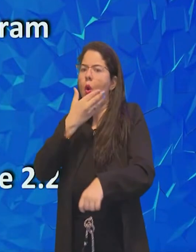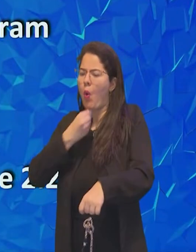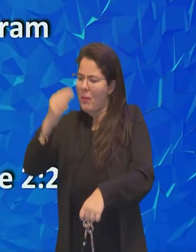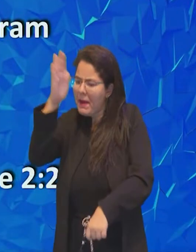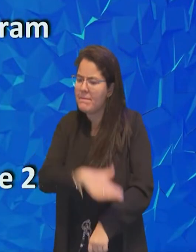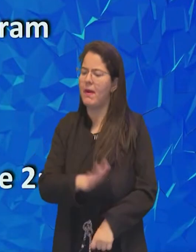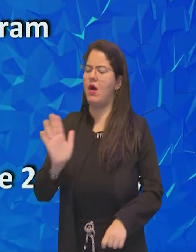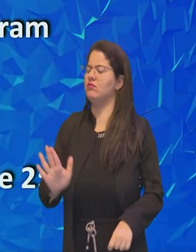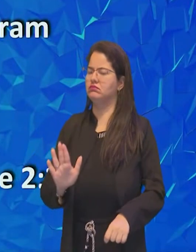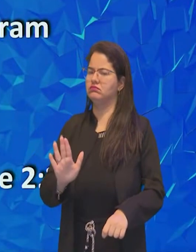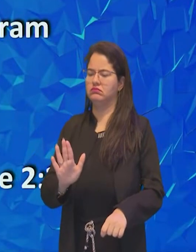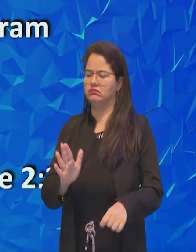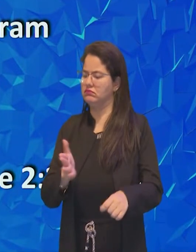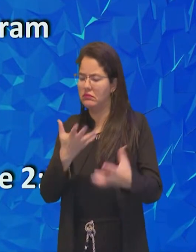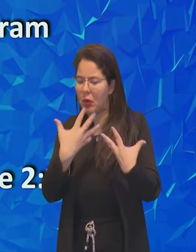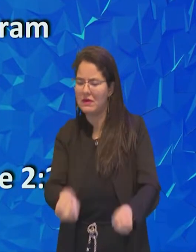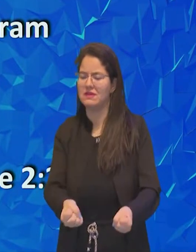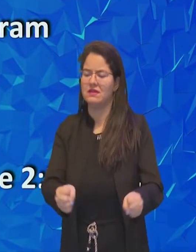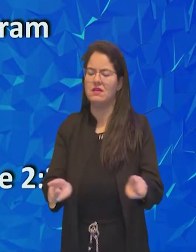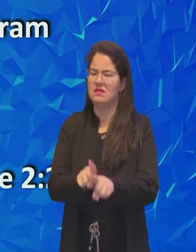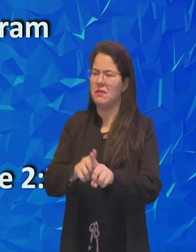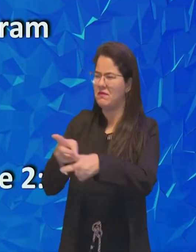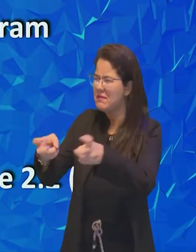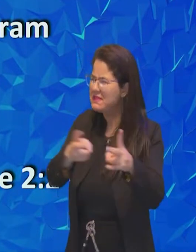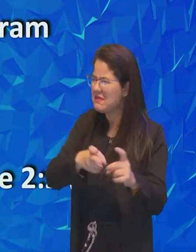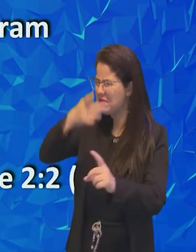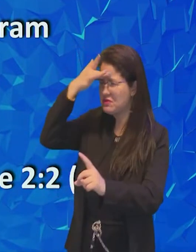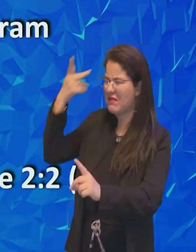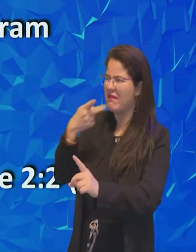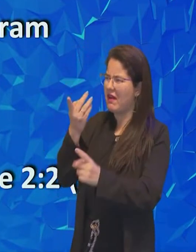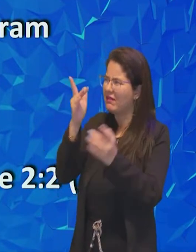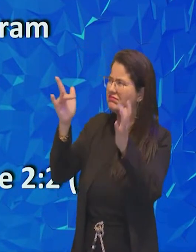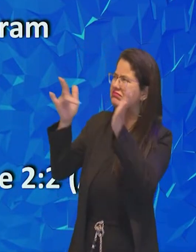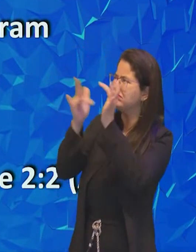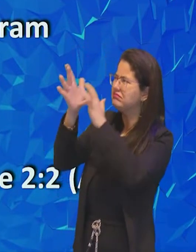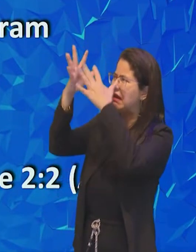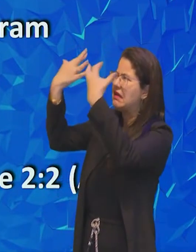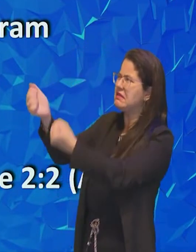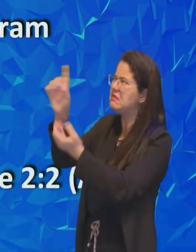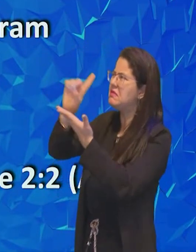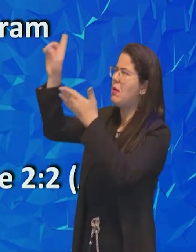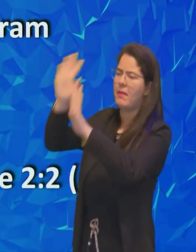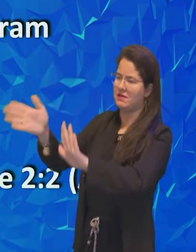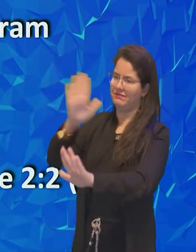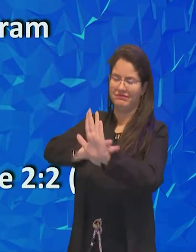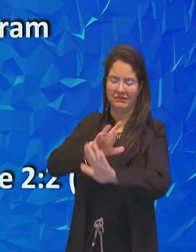si mesmo se declaram apóstolos e não são, e achaste os mentirosos.